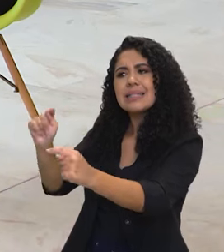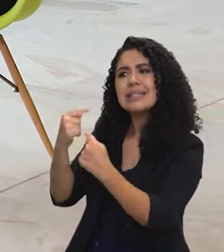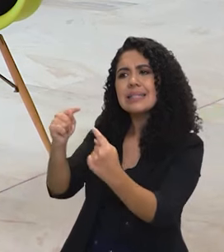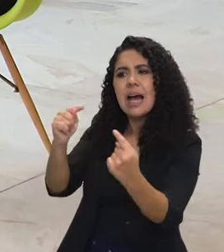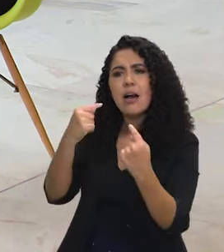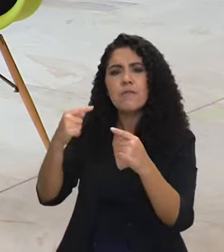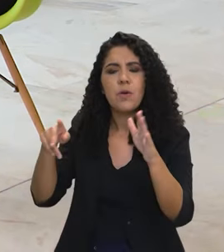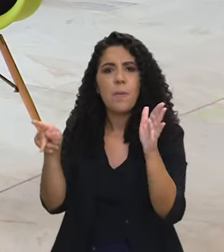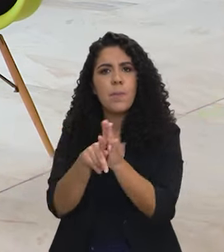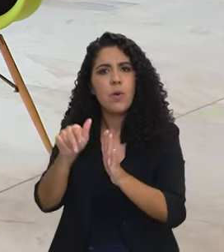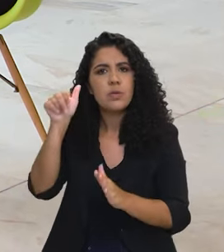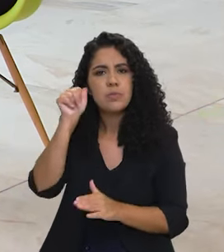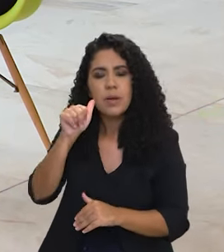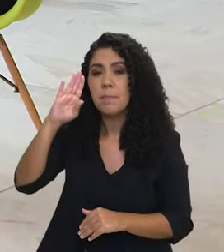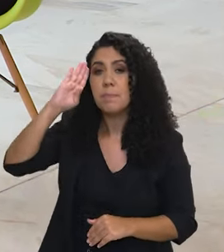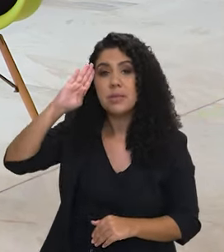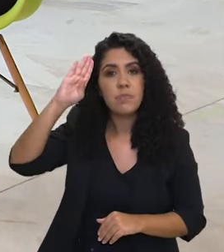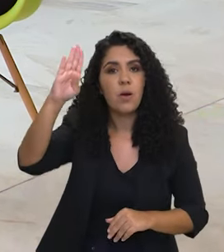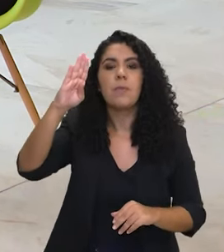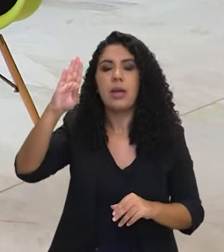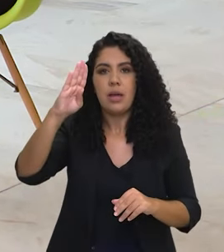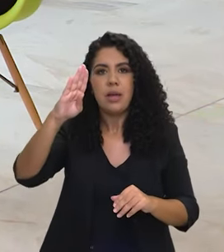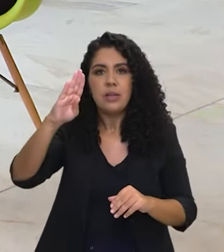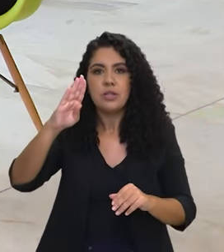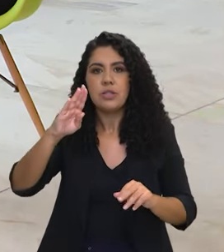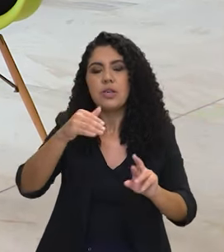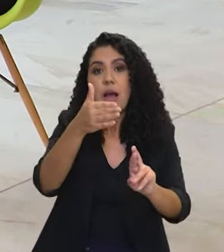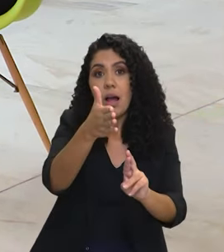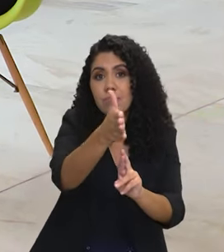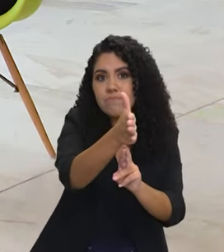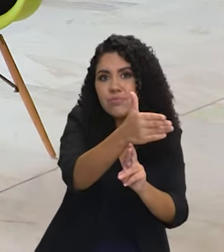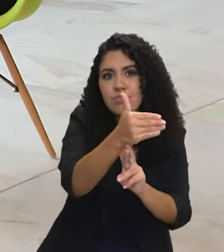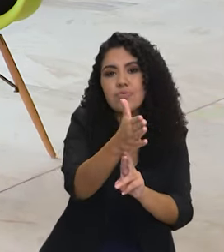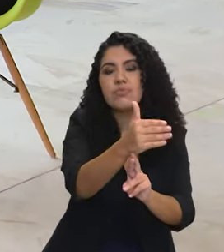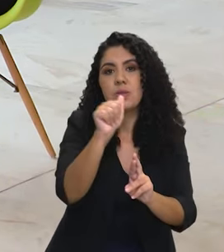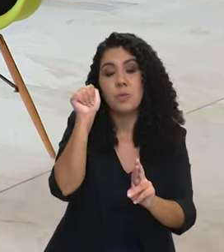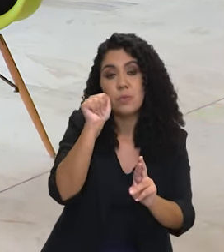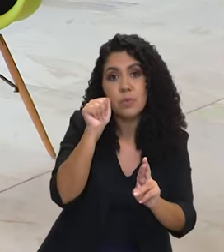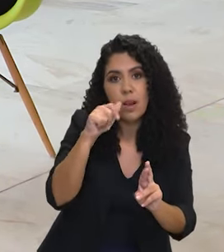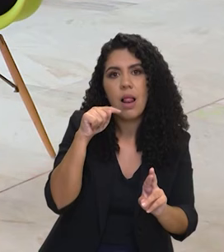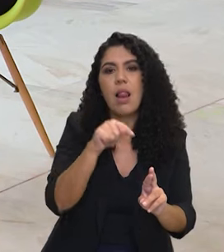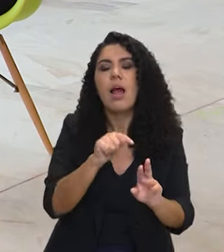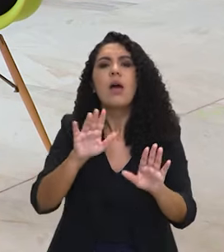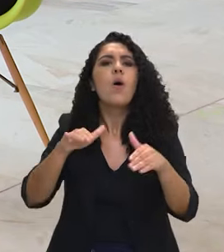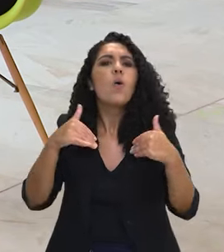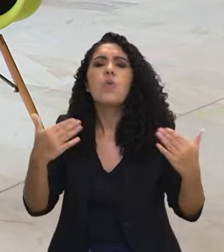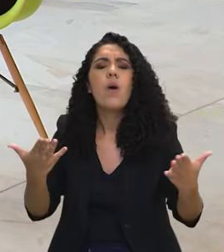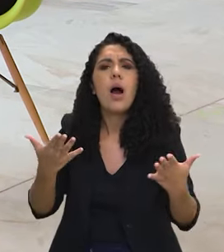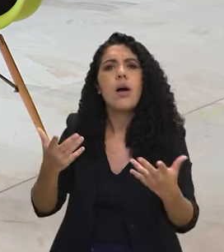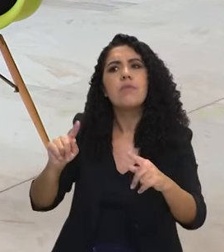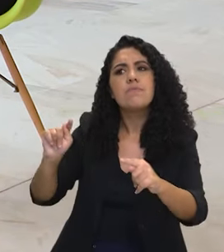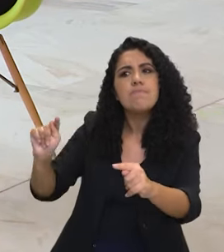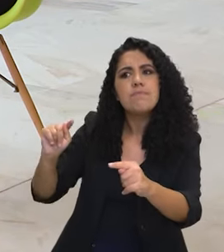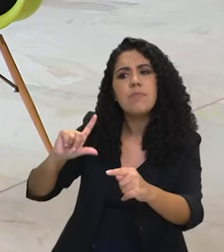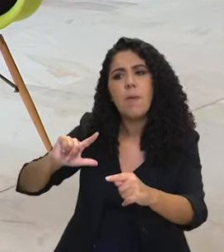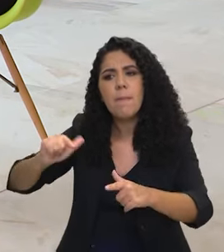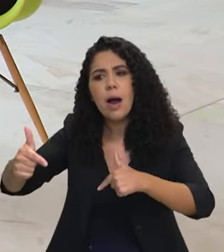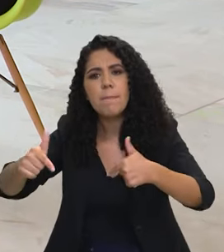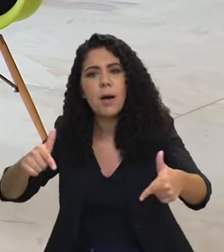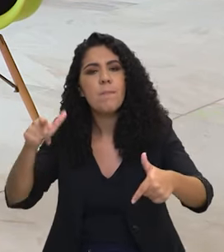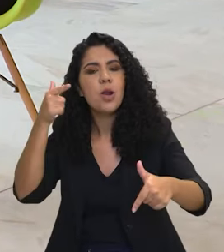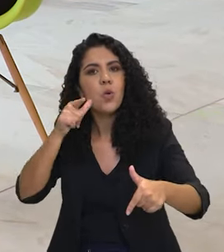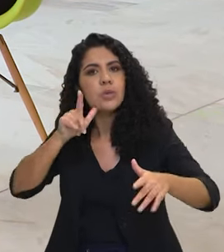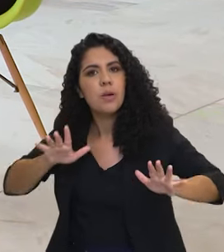mulheres enfrentam hoje, as mulheres diplomatas enfrentam hoje, e quais são as iniciativas mais recentes, né, para promover a igualdade